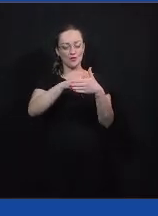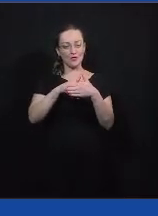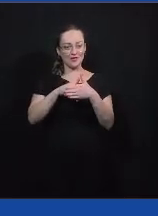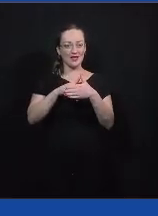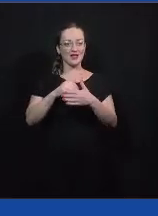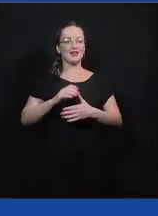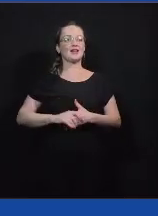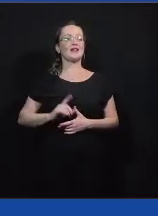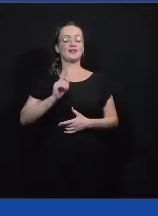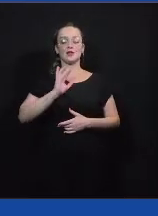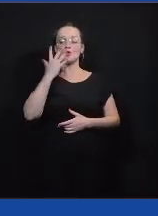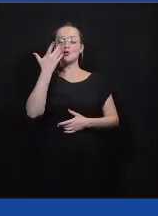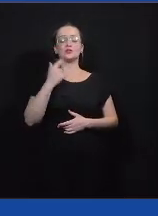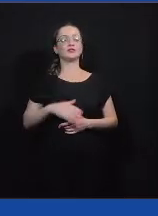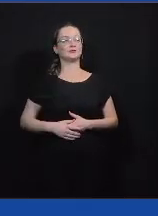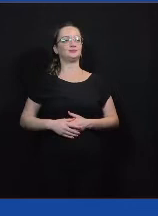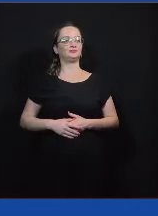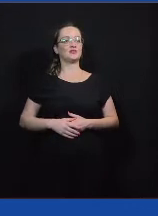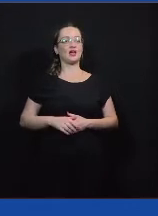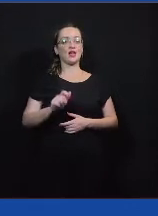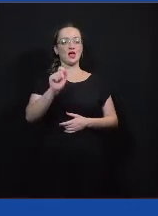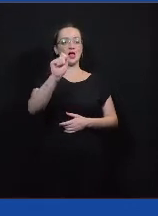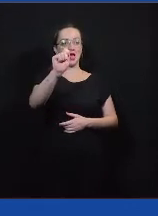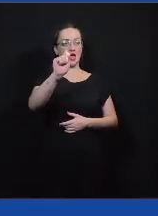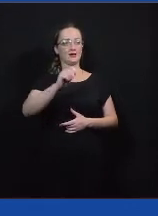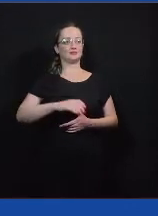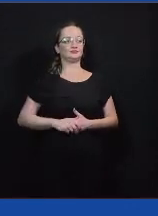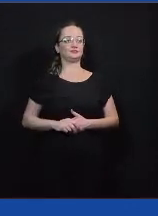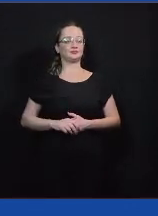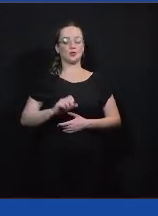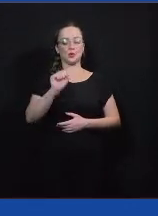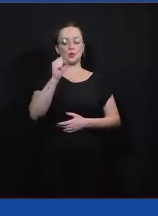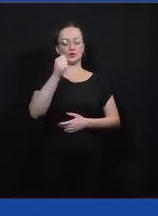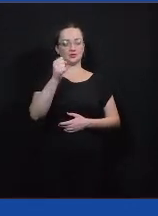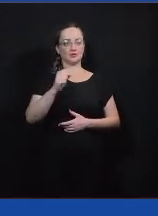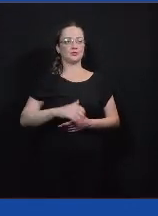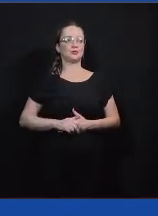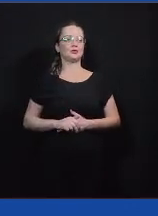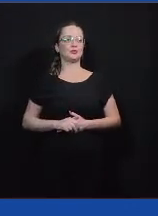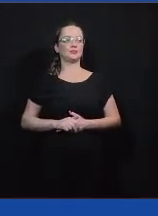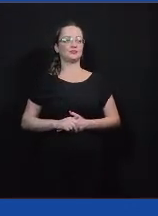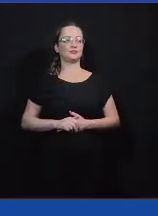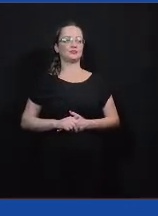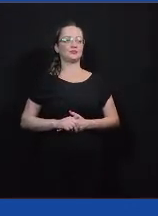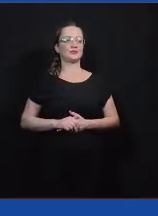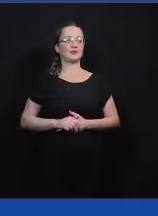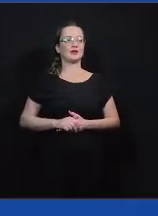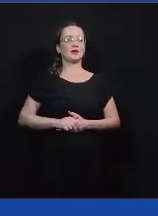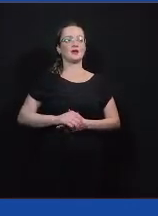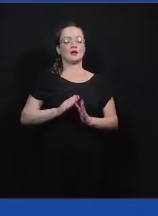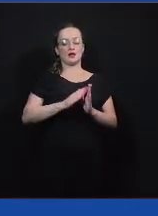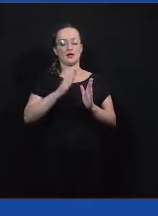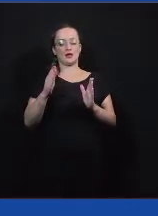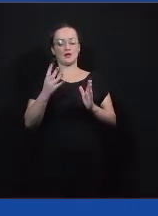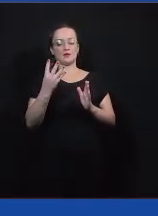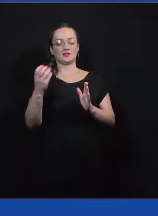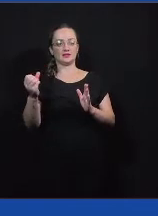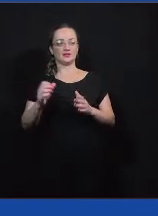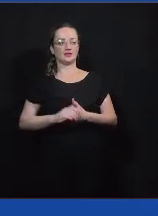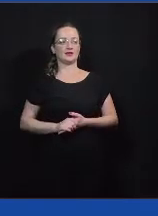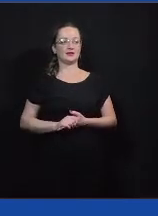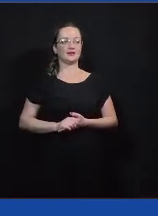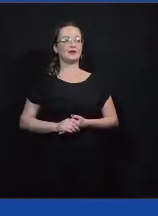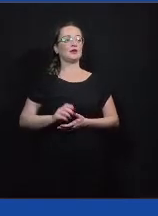acontecimento aconteceu na tentativa de 88 888 A 46 alternativa